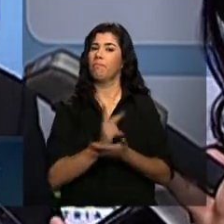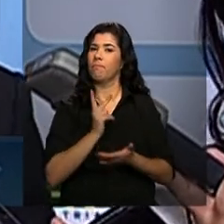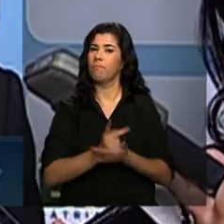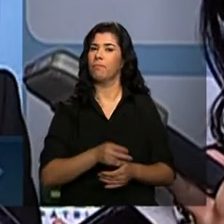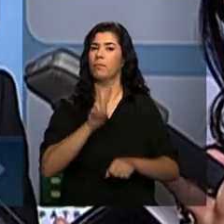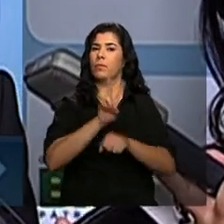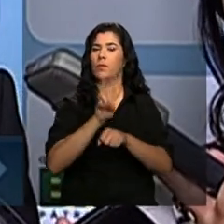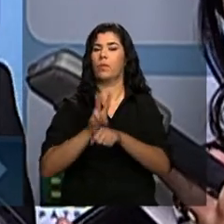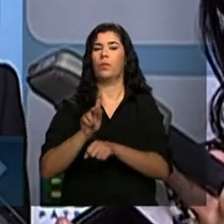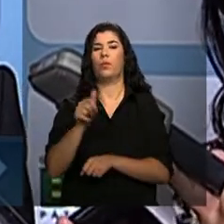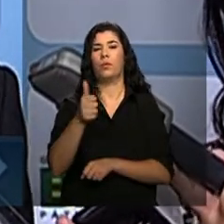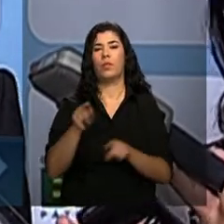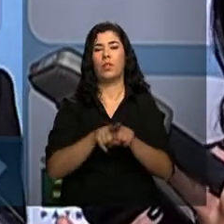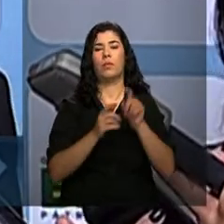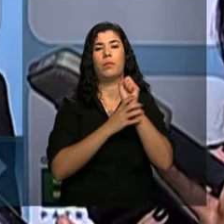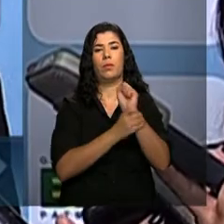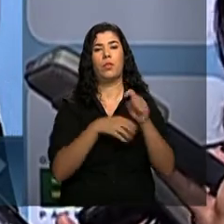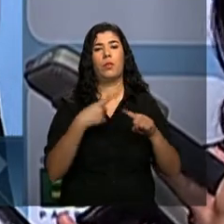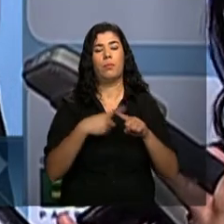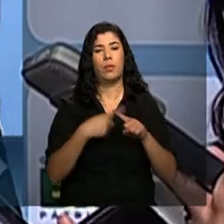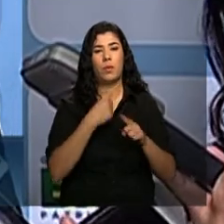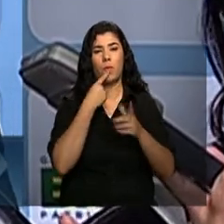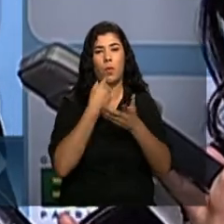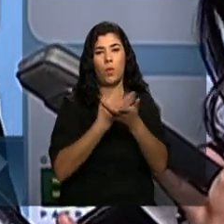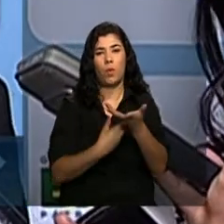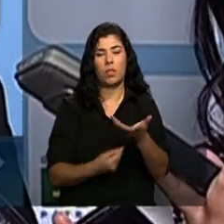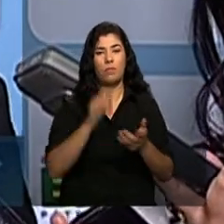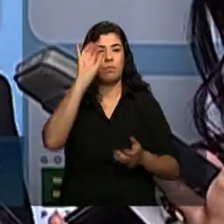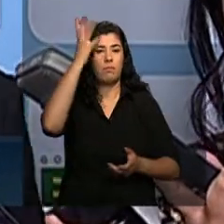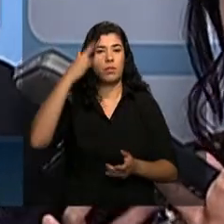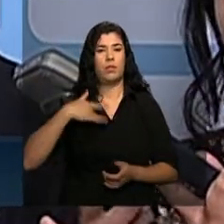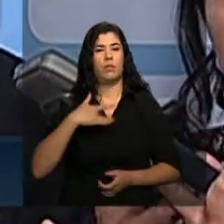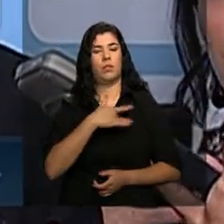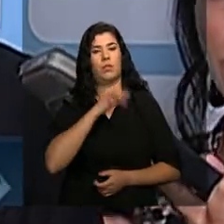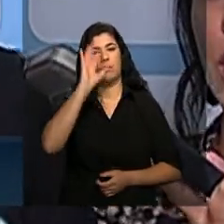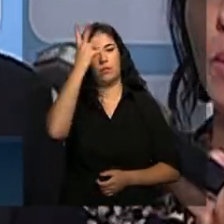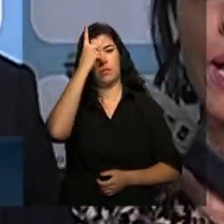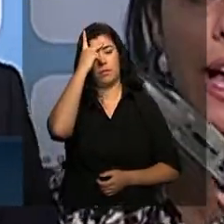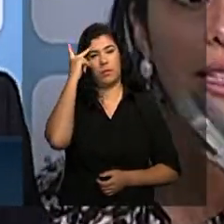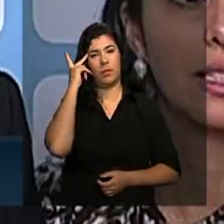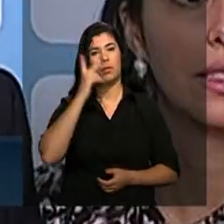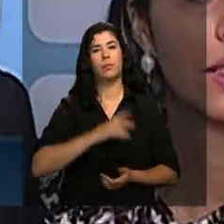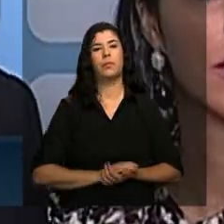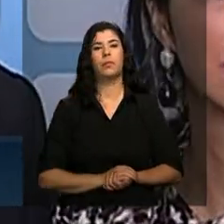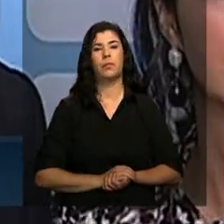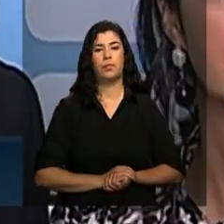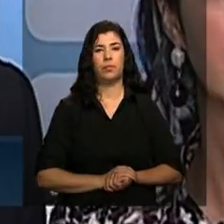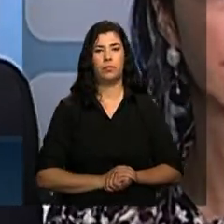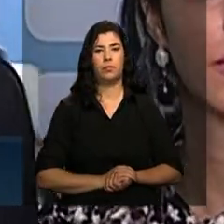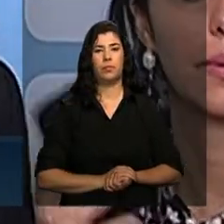e de segurança, porque nós estamos lidando com uma questão decisiva para a saúde das pessoas.